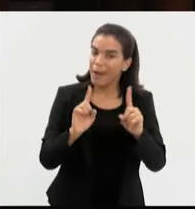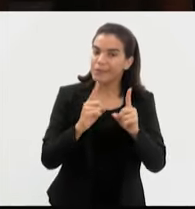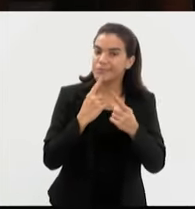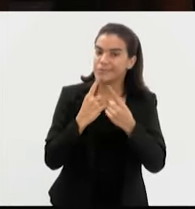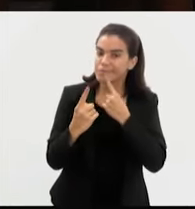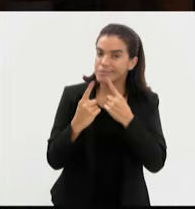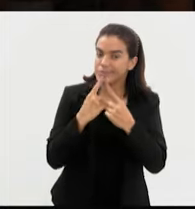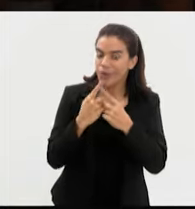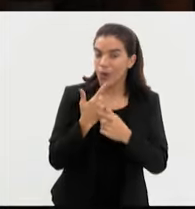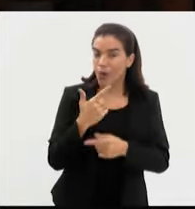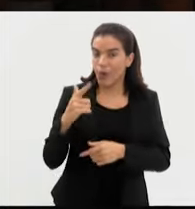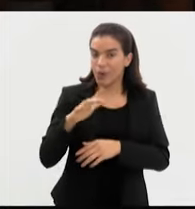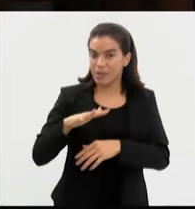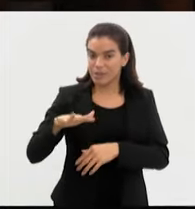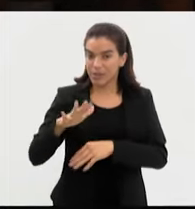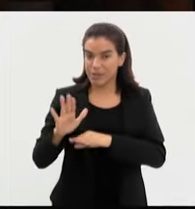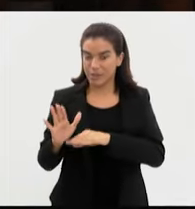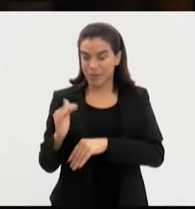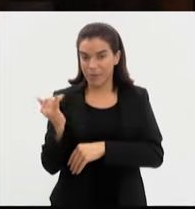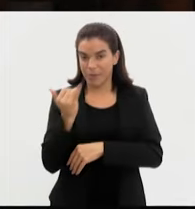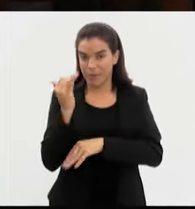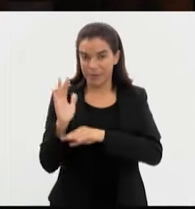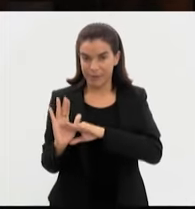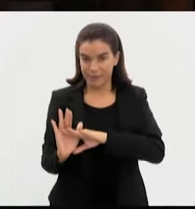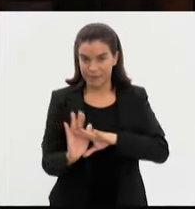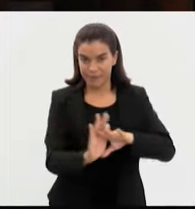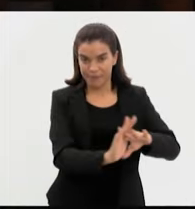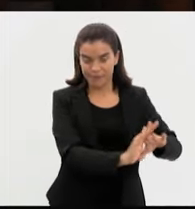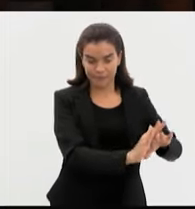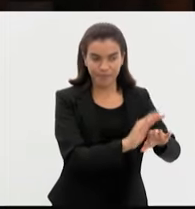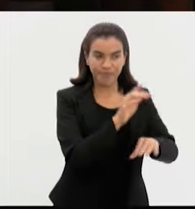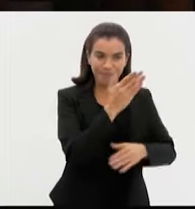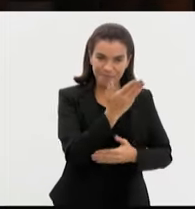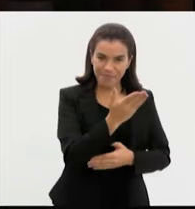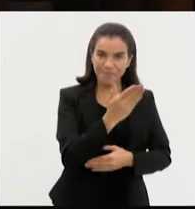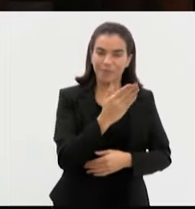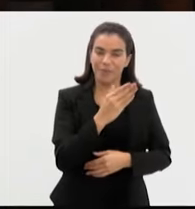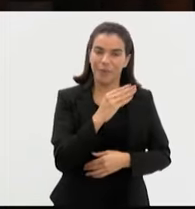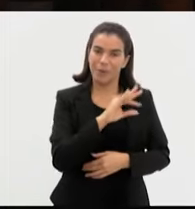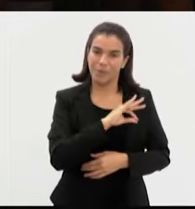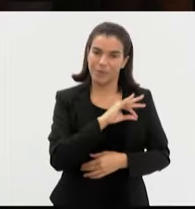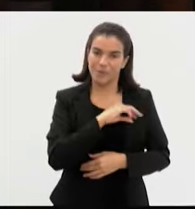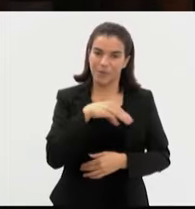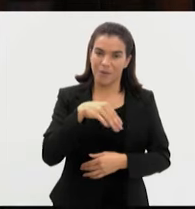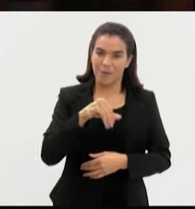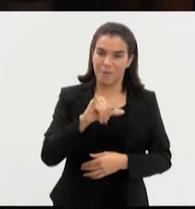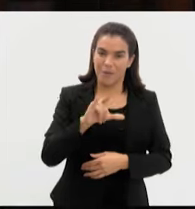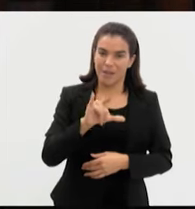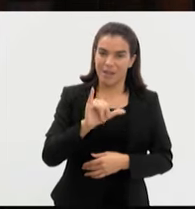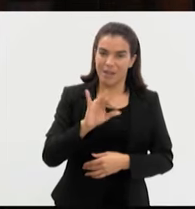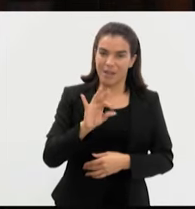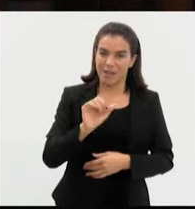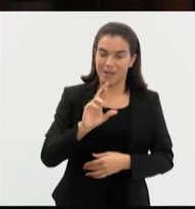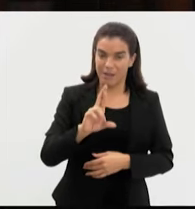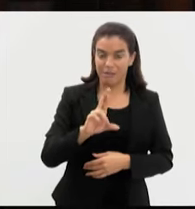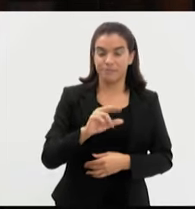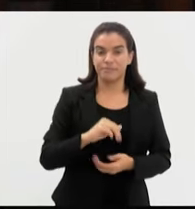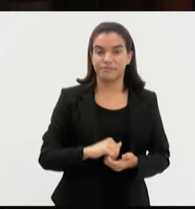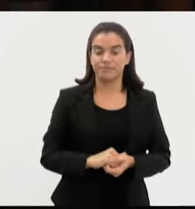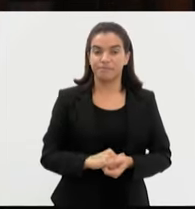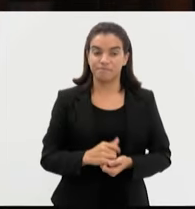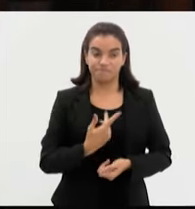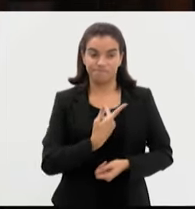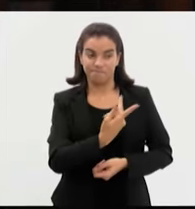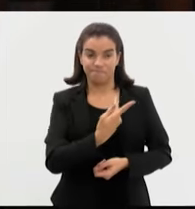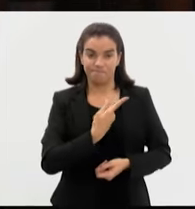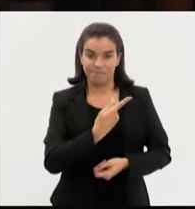importante Presidente Marcelo Dino vossa excelência que é policial militar é uma coisa que me tira muito sono ainda